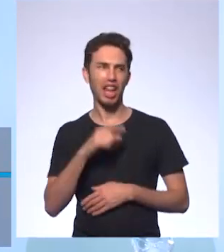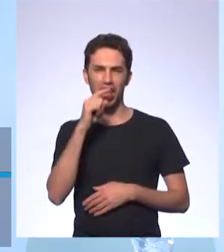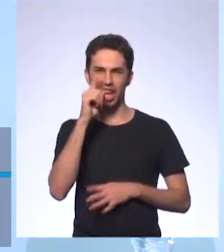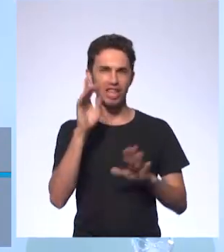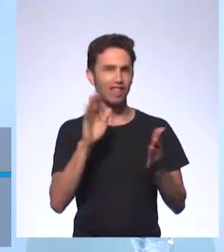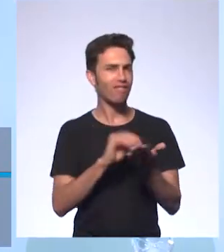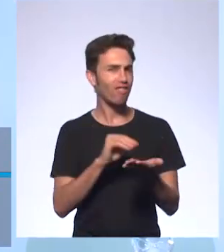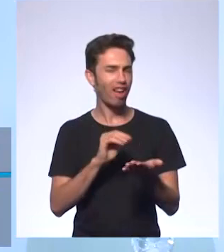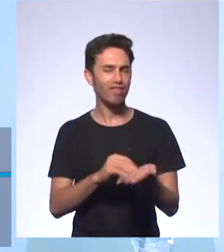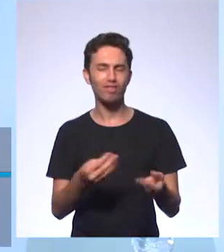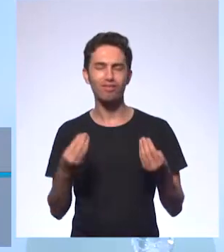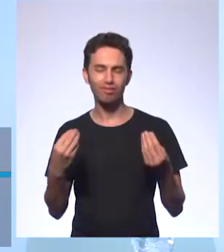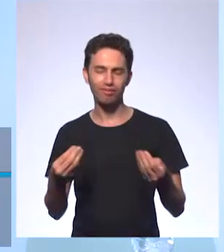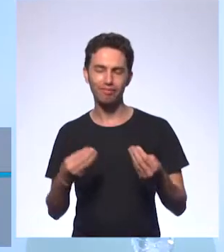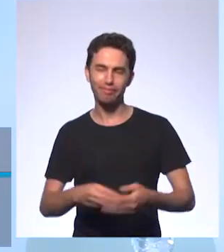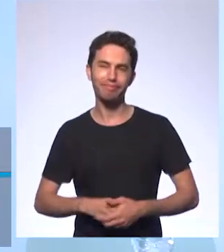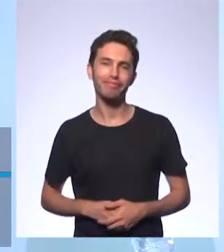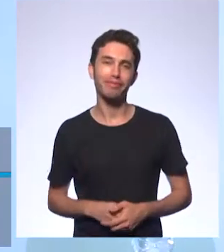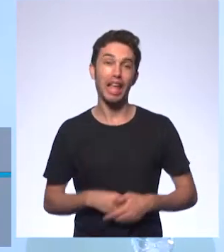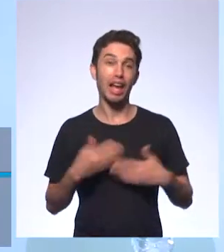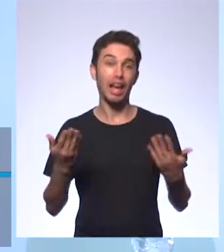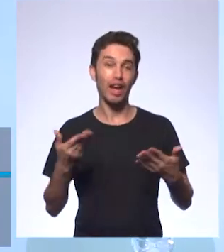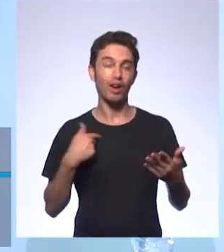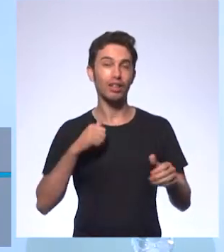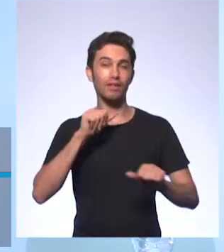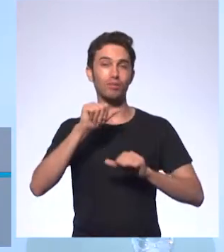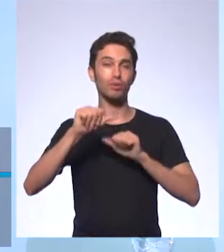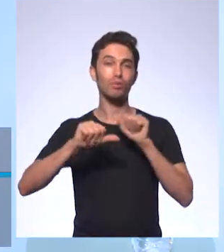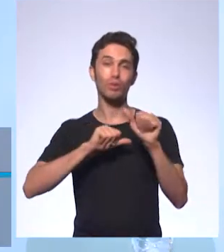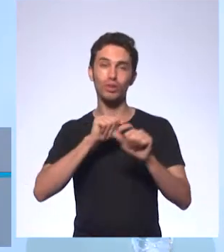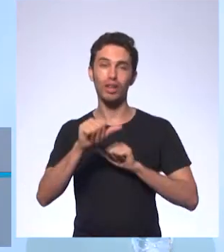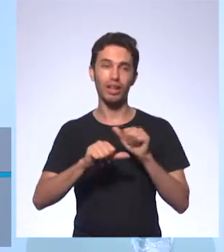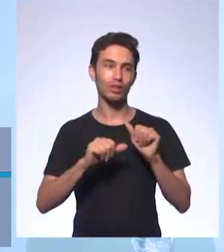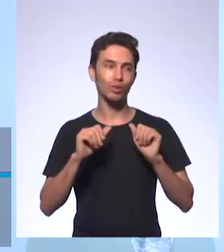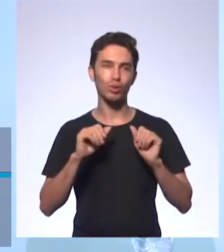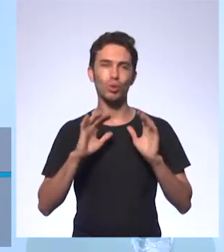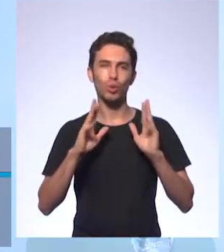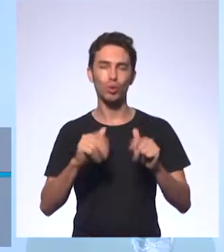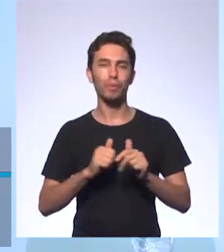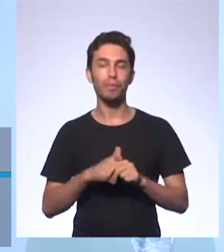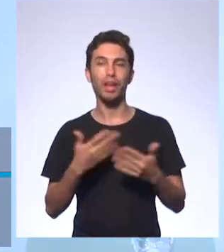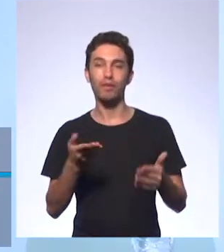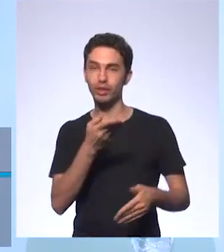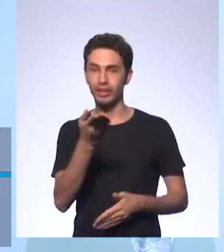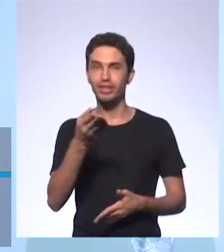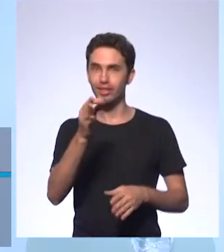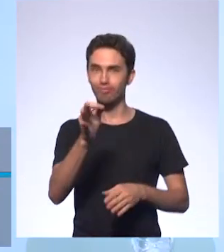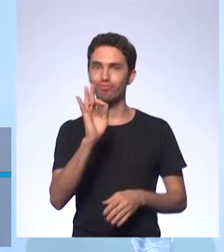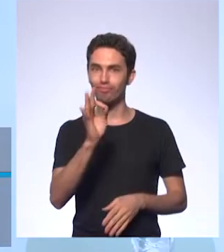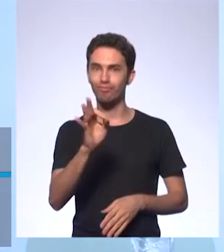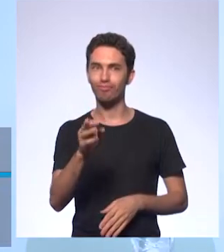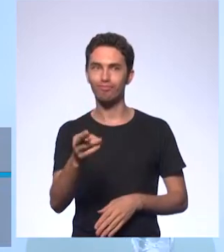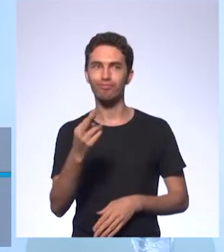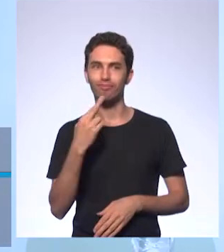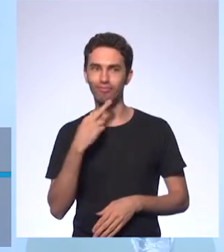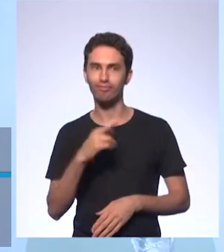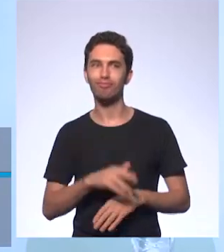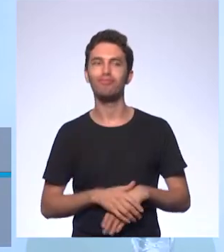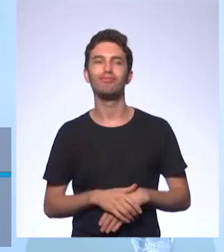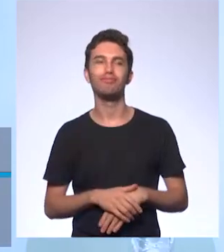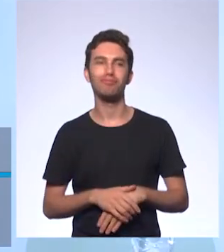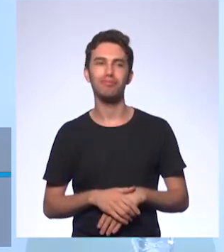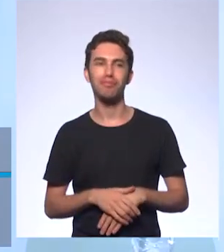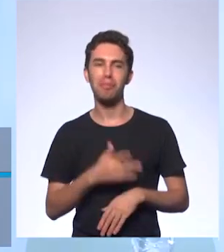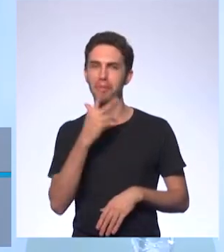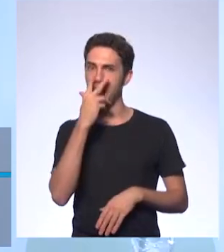lá. Agora vamos para a pergunta, assim, vamos mudar totalmente. Então, vocês acertaram. Ai, obrigada, gente. Vocês estão falando que eu